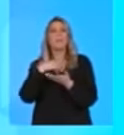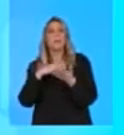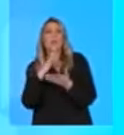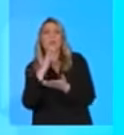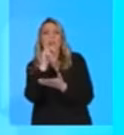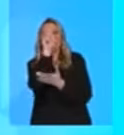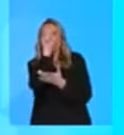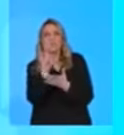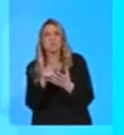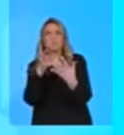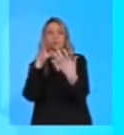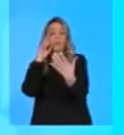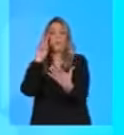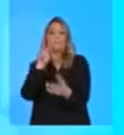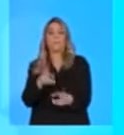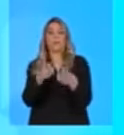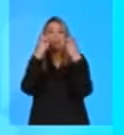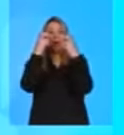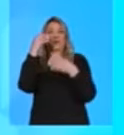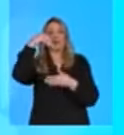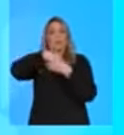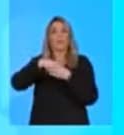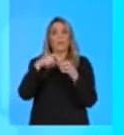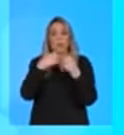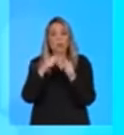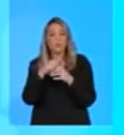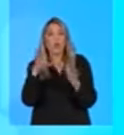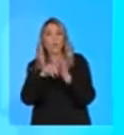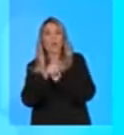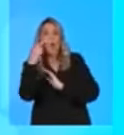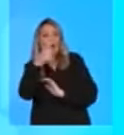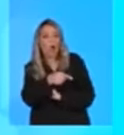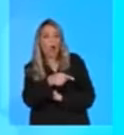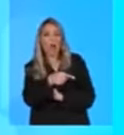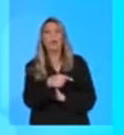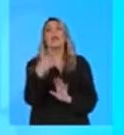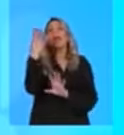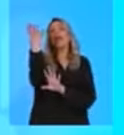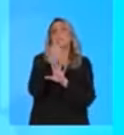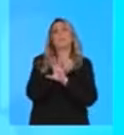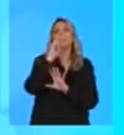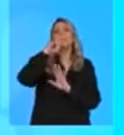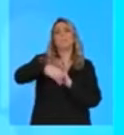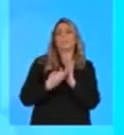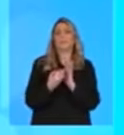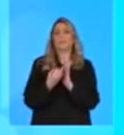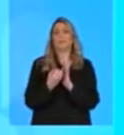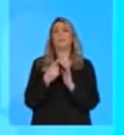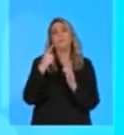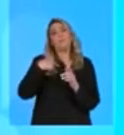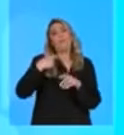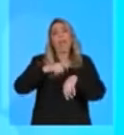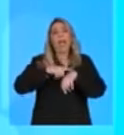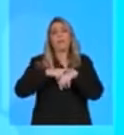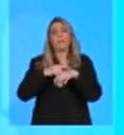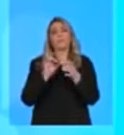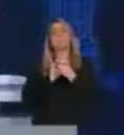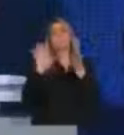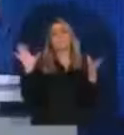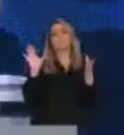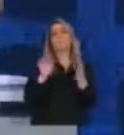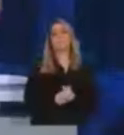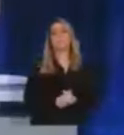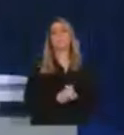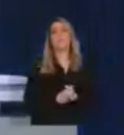devia est preso e tá dentro daquele ônibus e Recebi sim doação porque a lei naquela época permitia Flávio